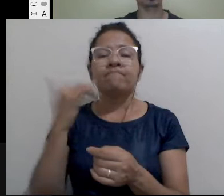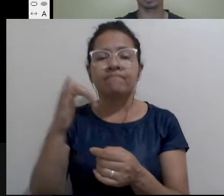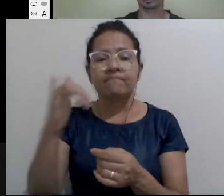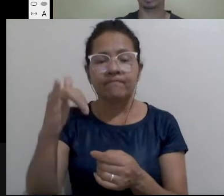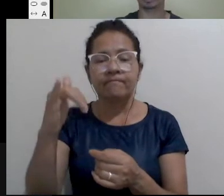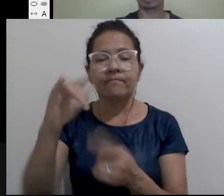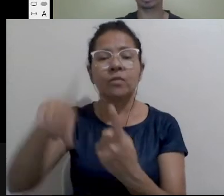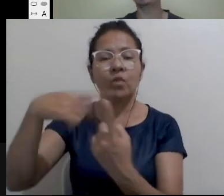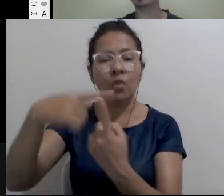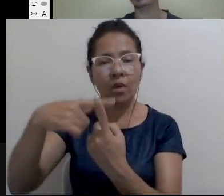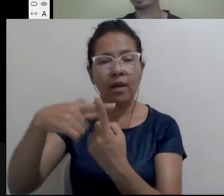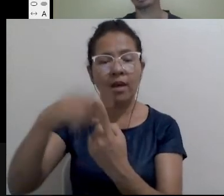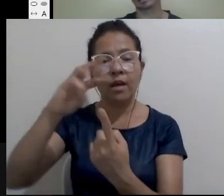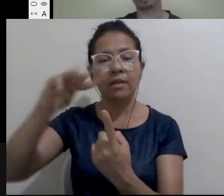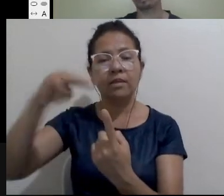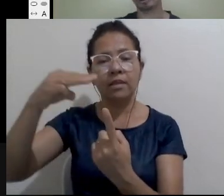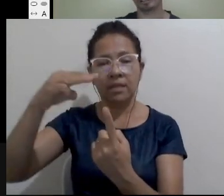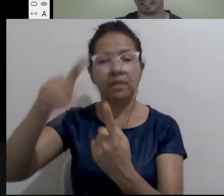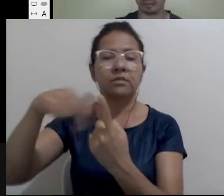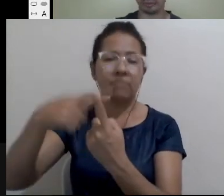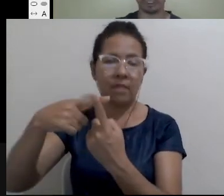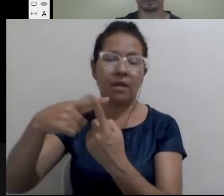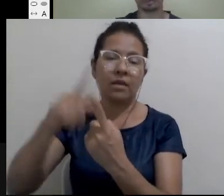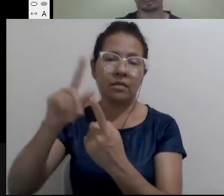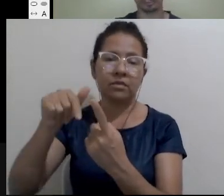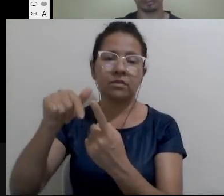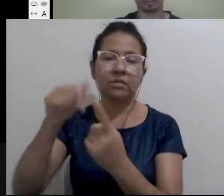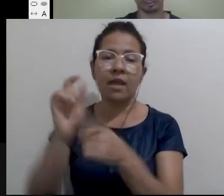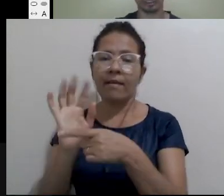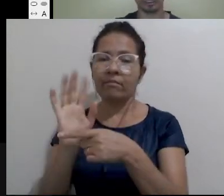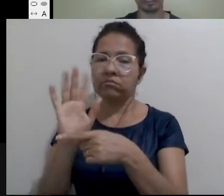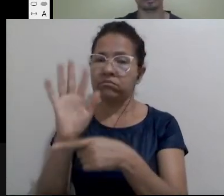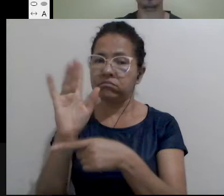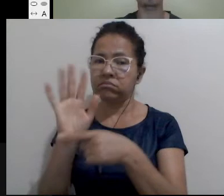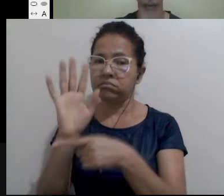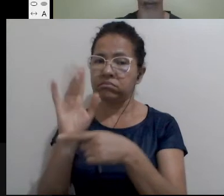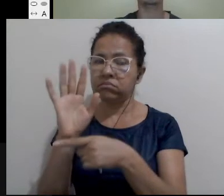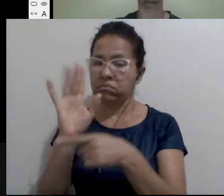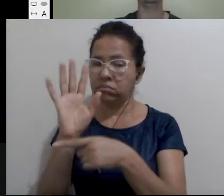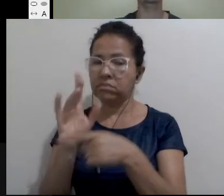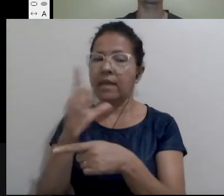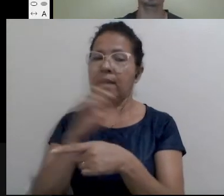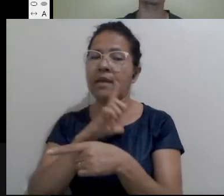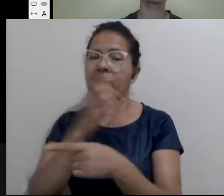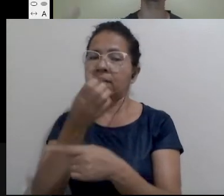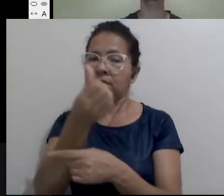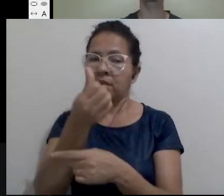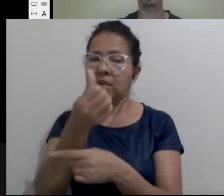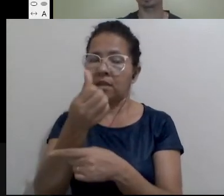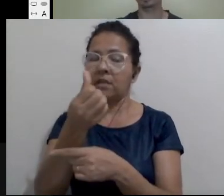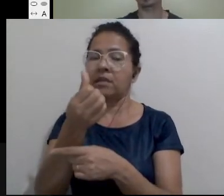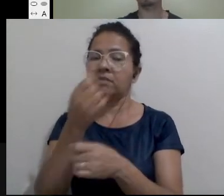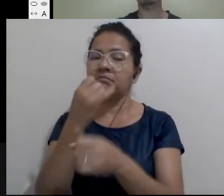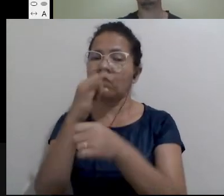os ligantes não têm carga, são iguais, que é a amônia, tá, o nome de coordenação 6, então a gente sabe a carga do